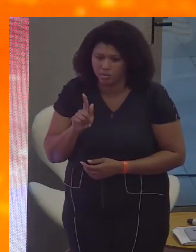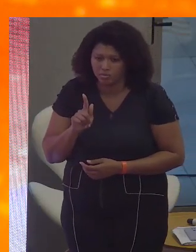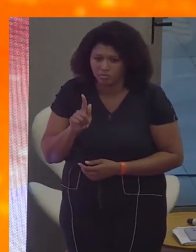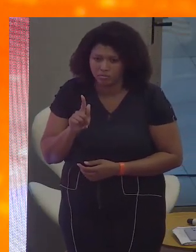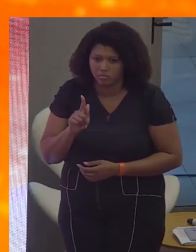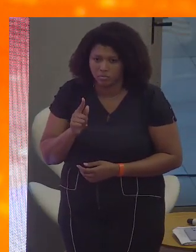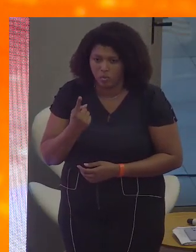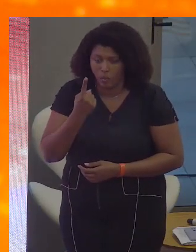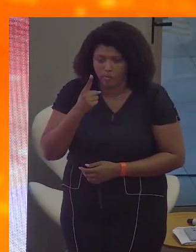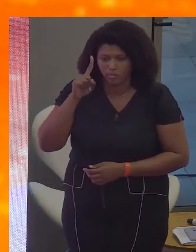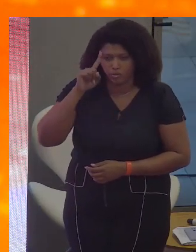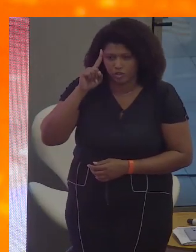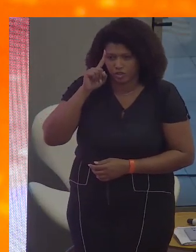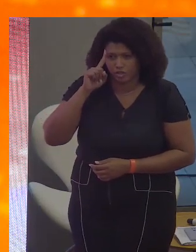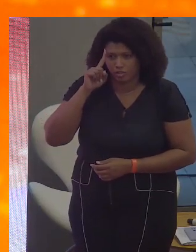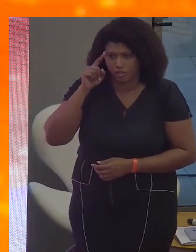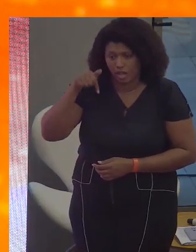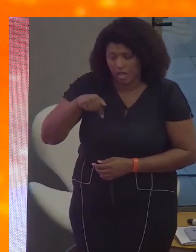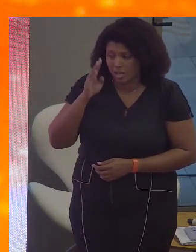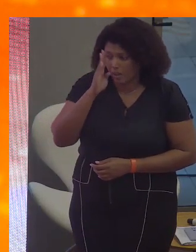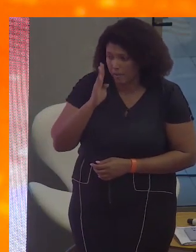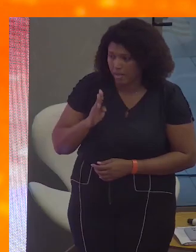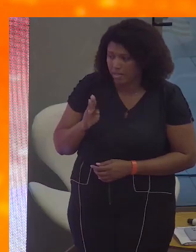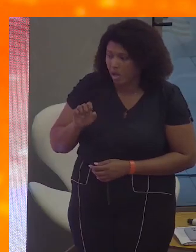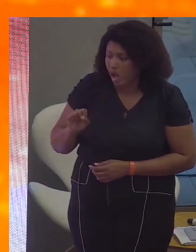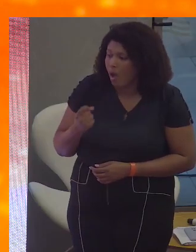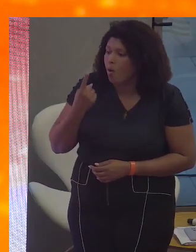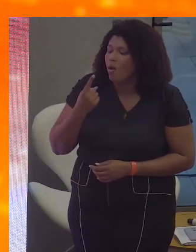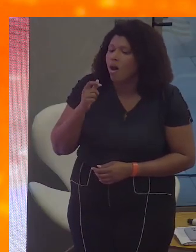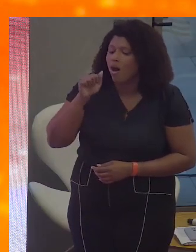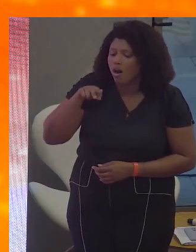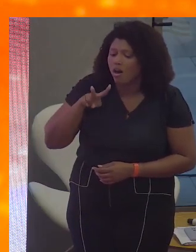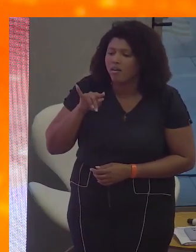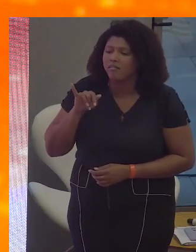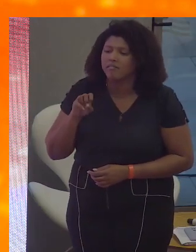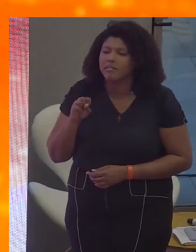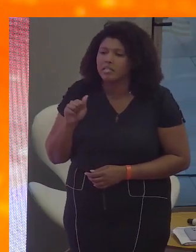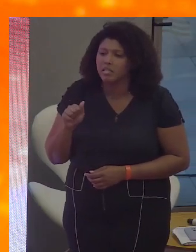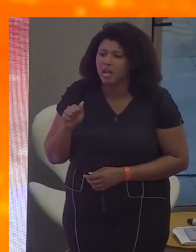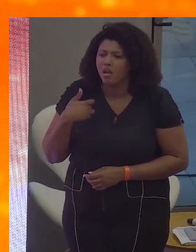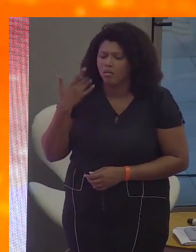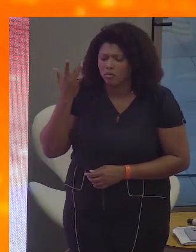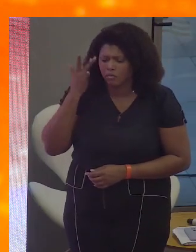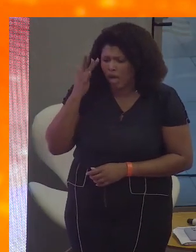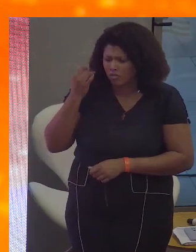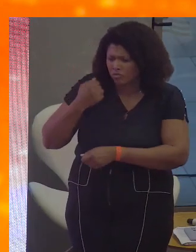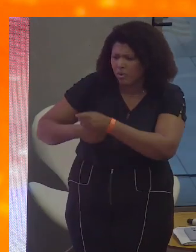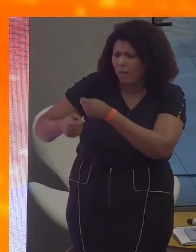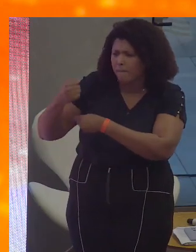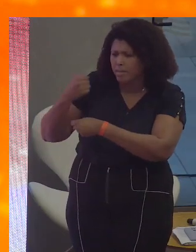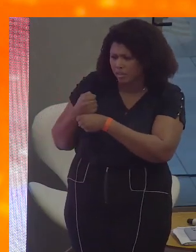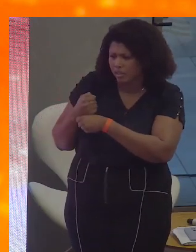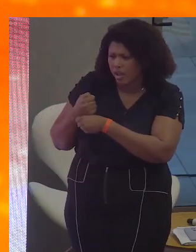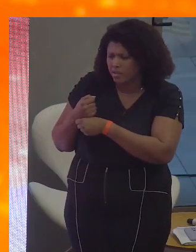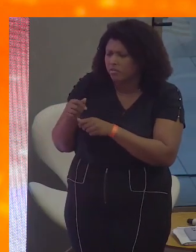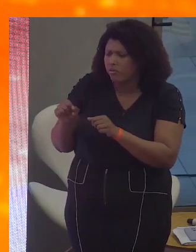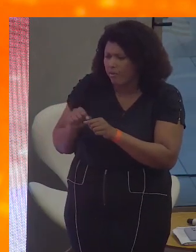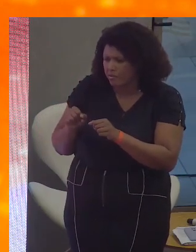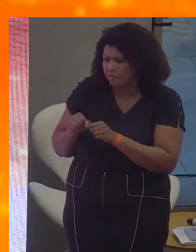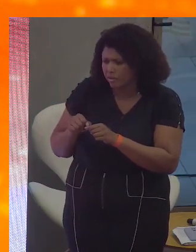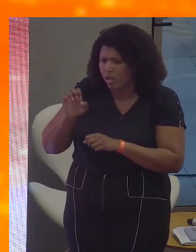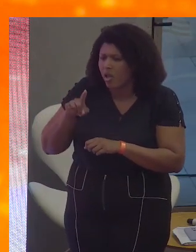diária. Aqui no Brasil, a única forma que a Anvisa, acho que foi no ano passado, né, que ela liberou a melatonina como suplemento alimentar, é